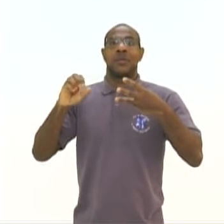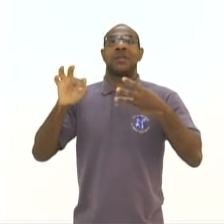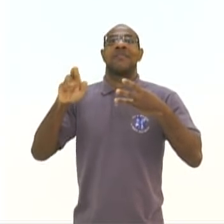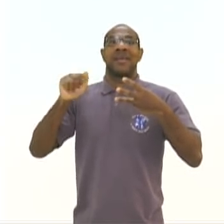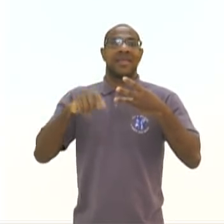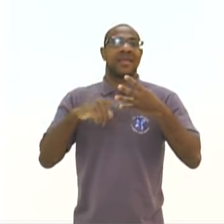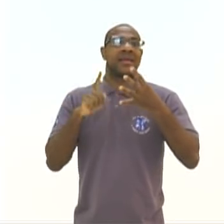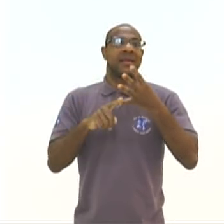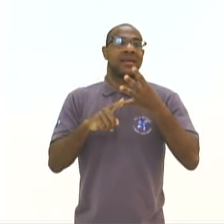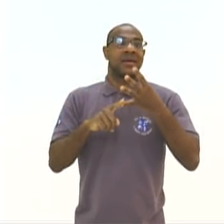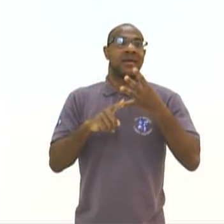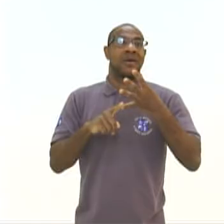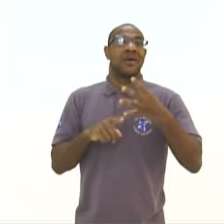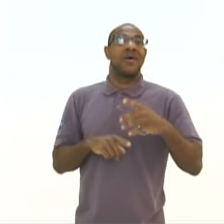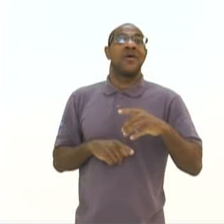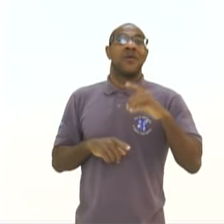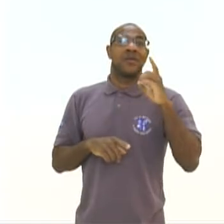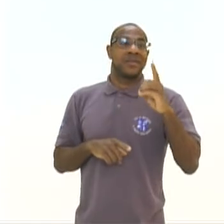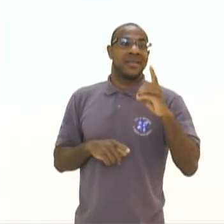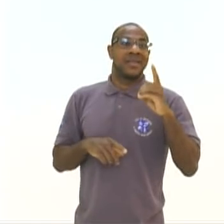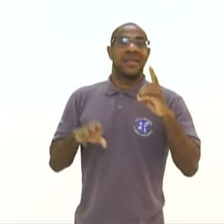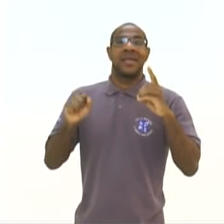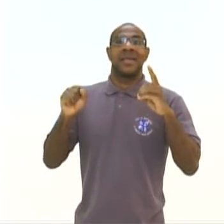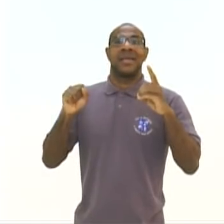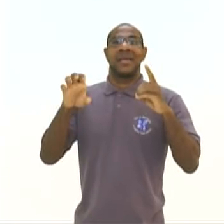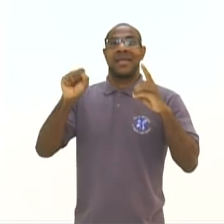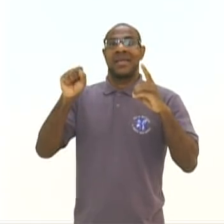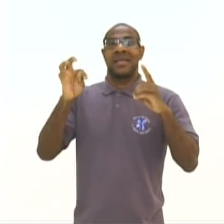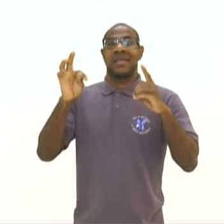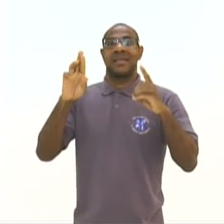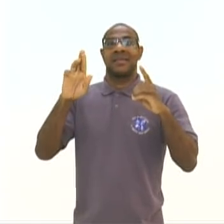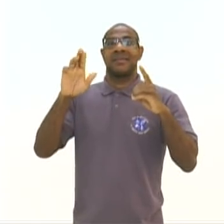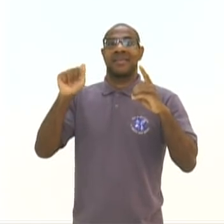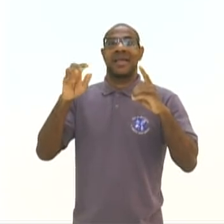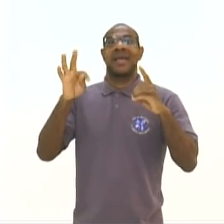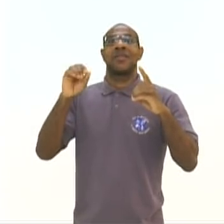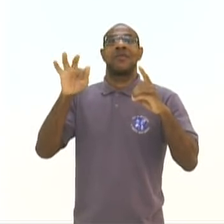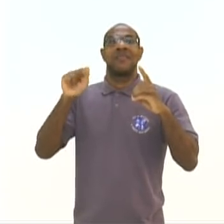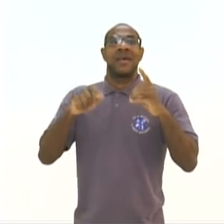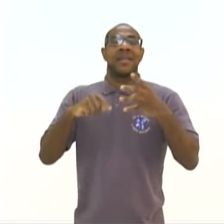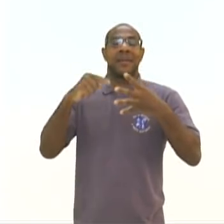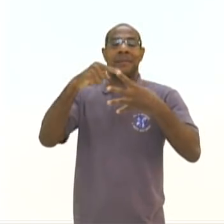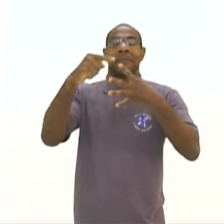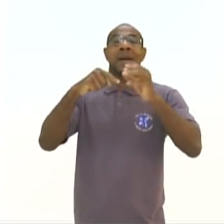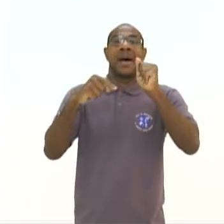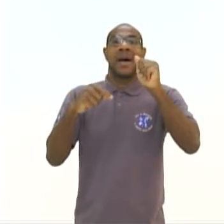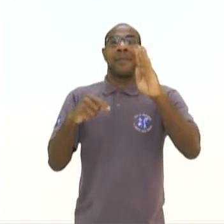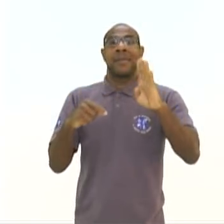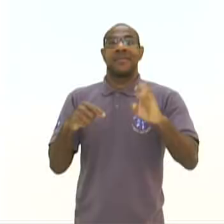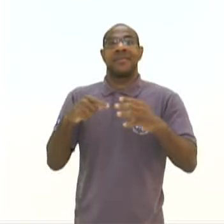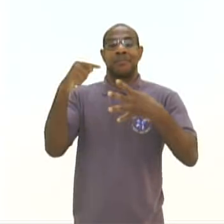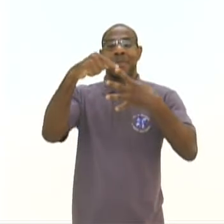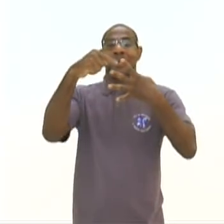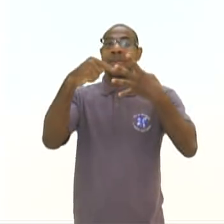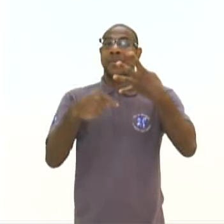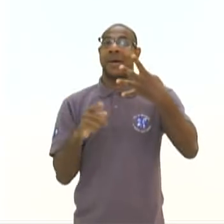Ou letra D, estratosfera? Uma dica, leia bem o enunciado. Tem tanta informação nele que você